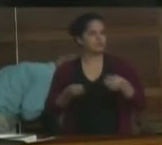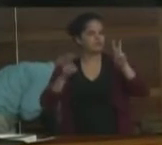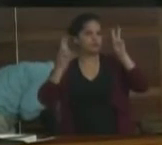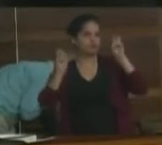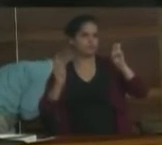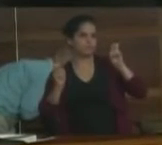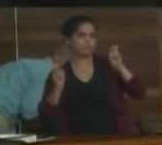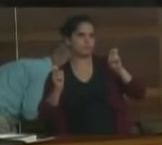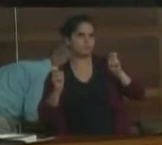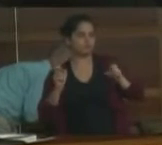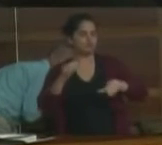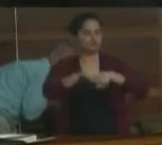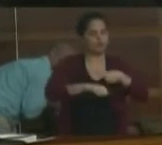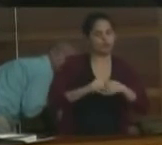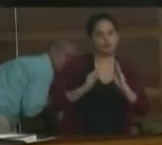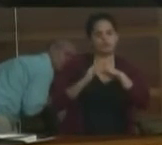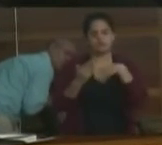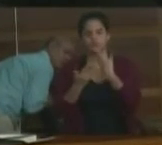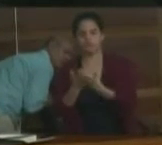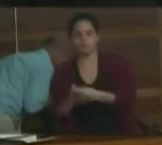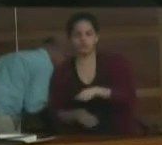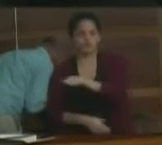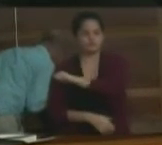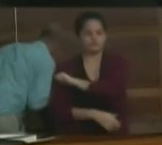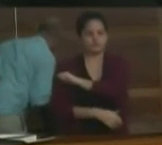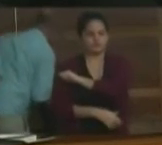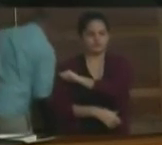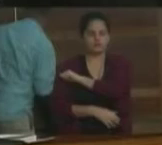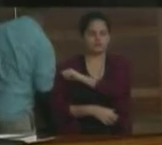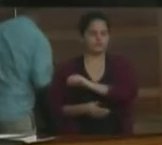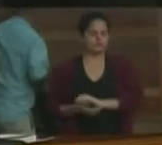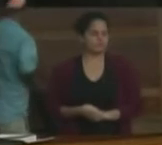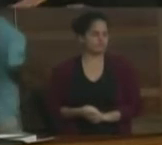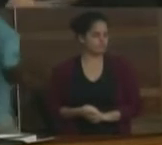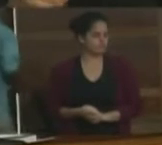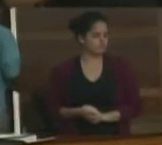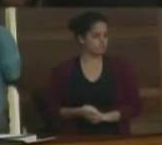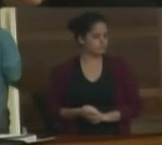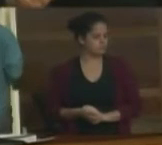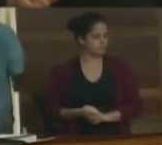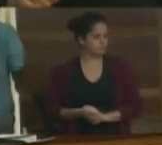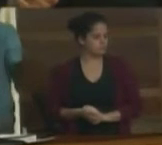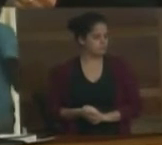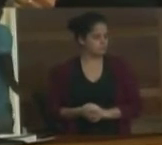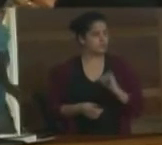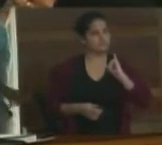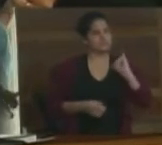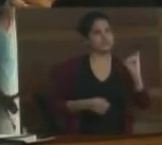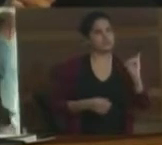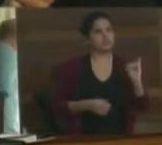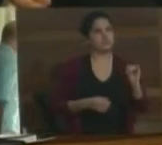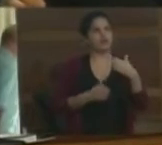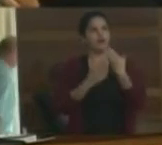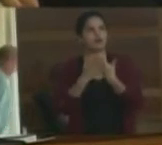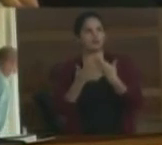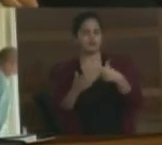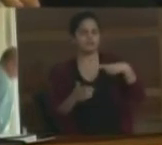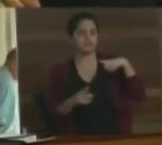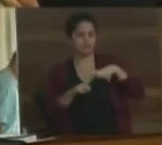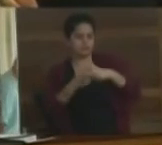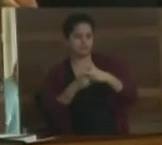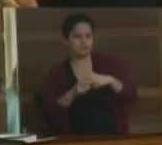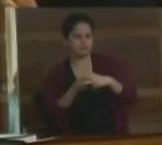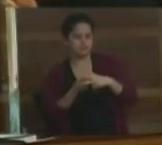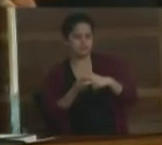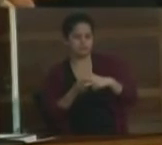remanejamento de escola de alunos isso depende muito da questão de chamas falta em reforma não